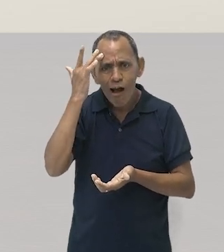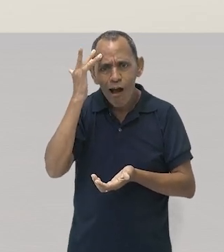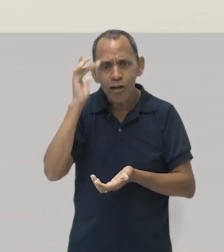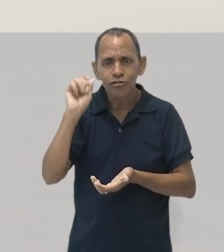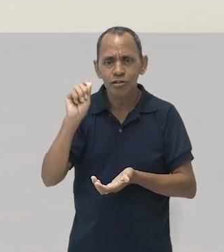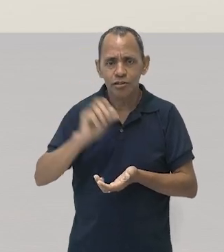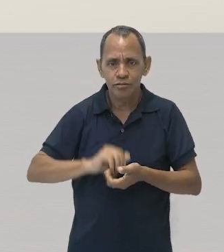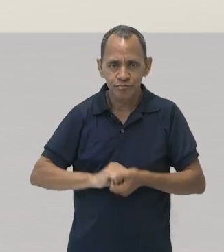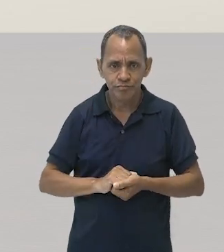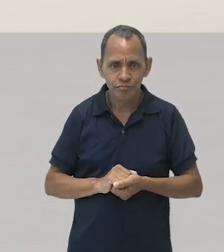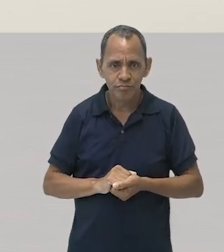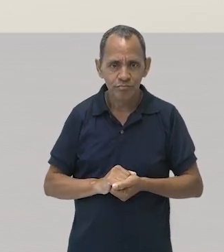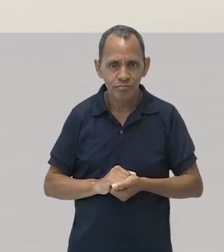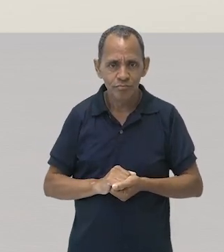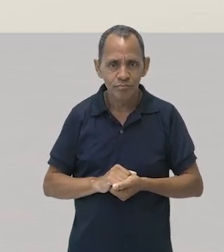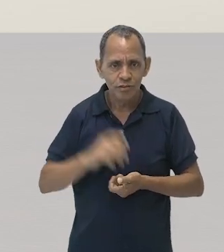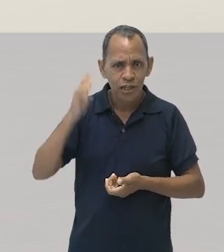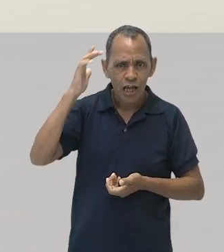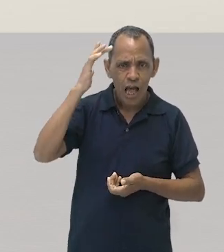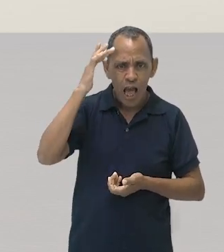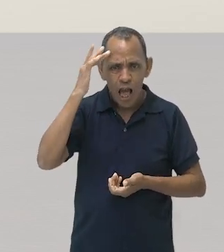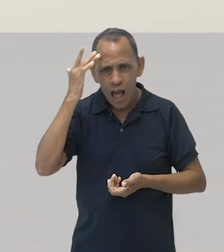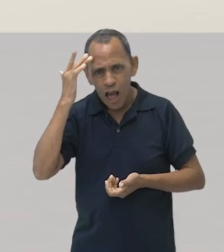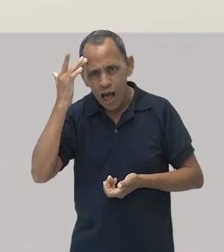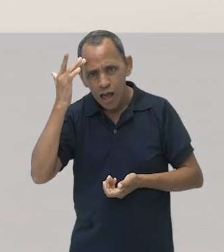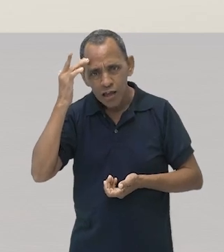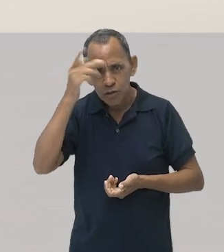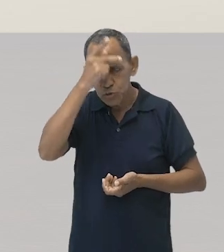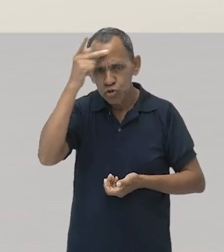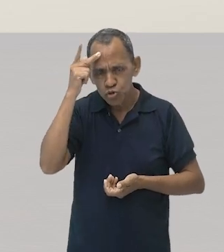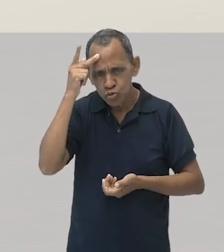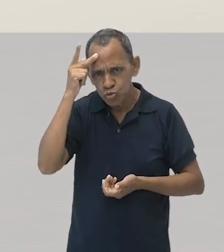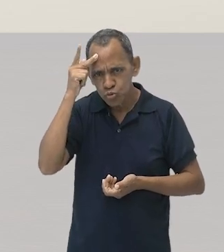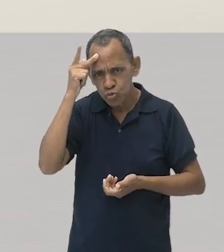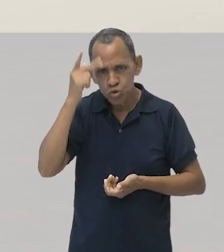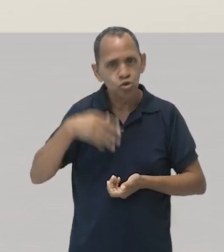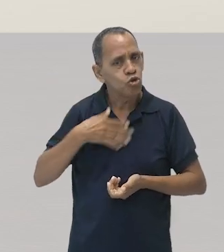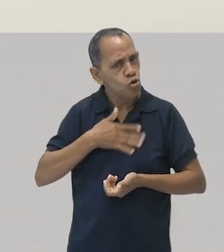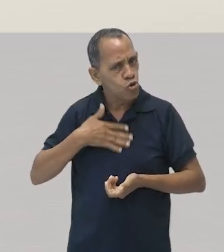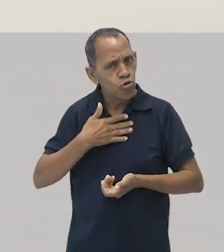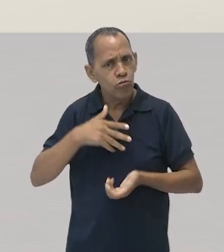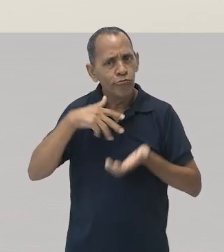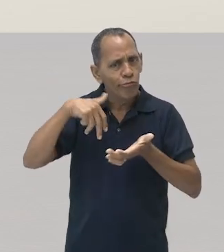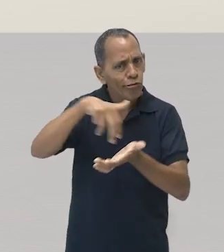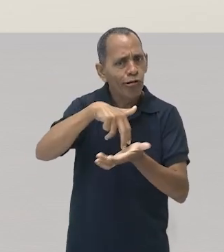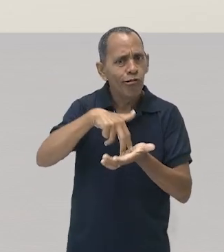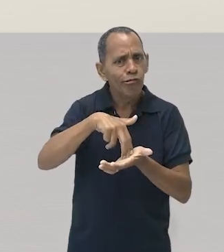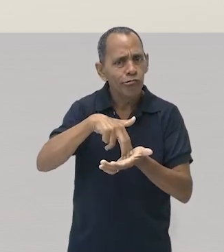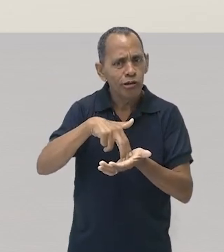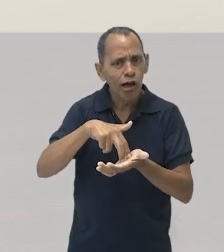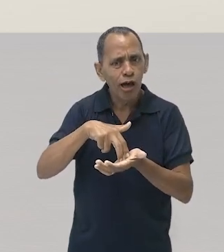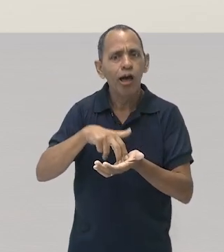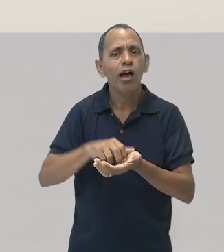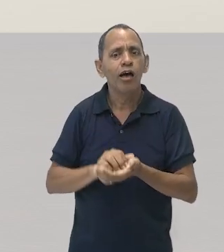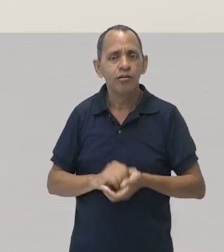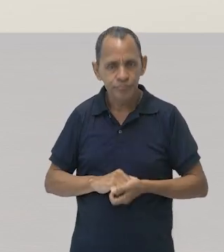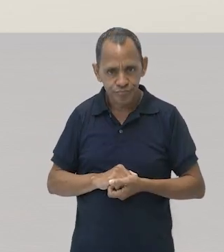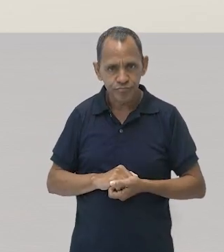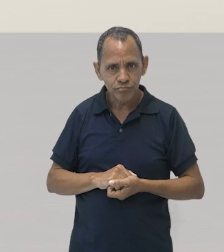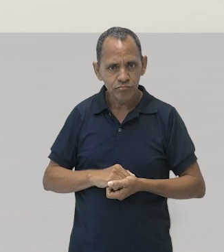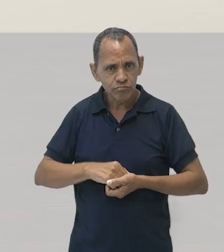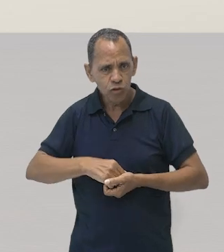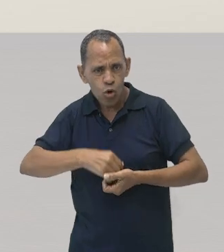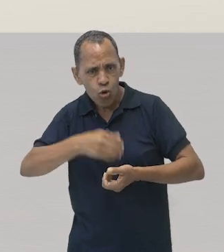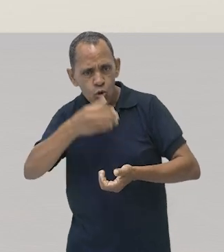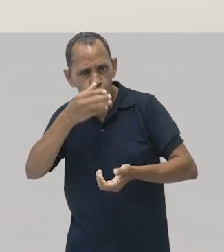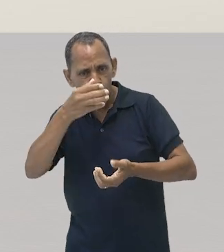que se propõem a dançar, que gostam de dançar, elas são julgadas de alguma forma? Ou pelo corpo, ou pela aparência,